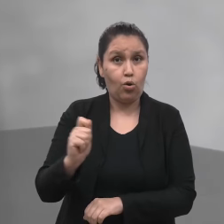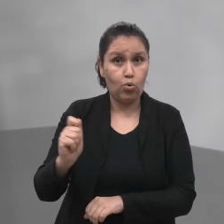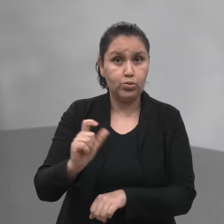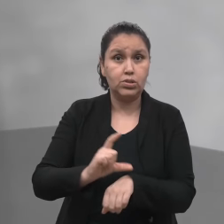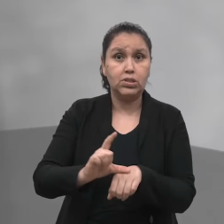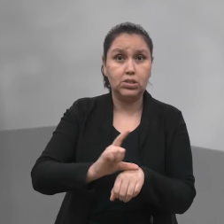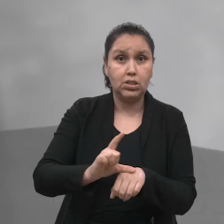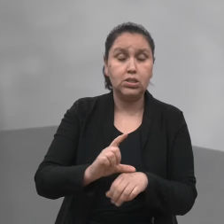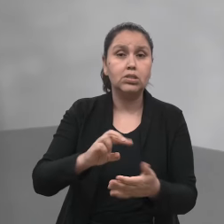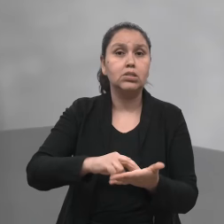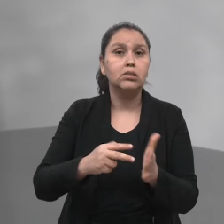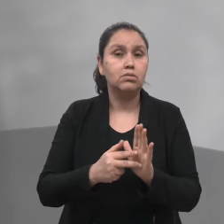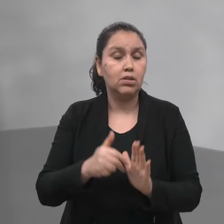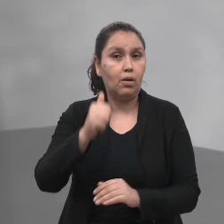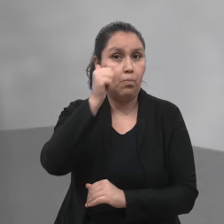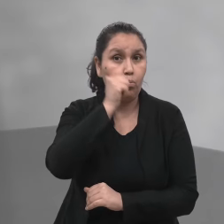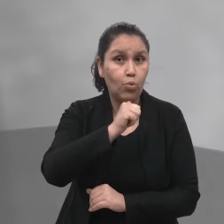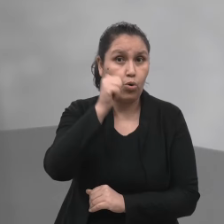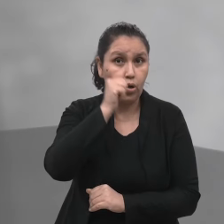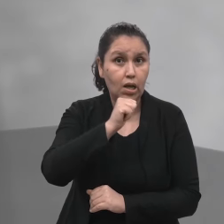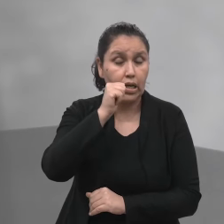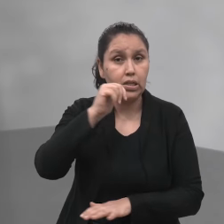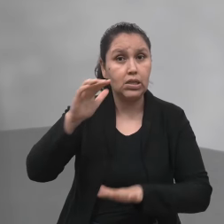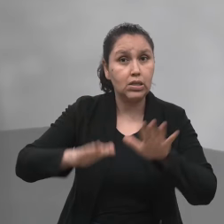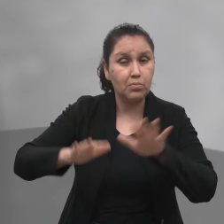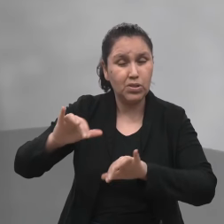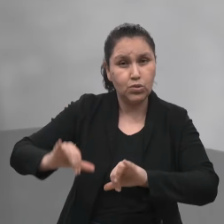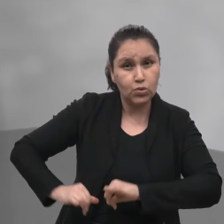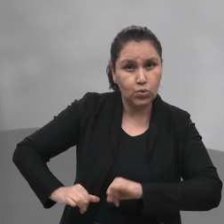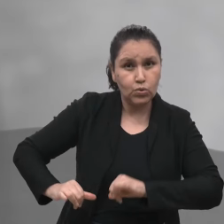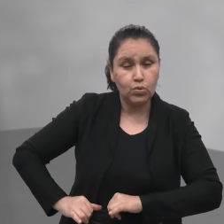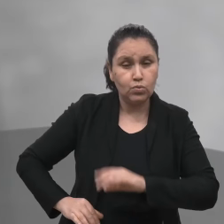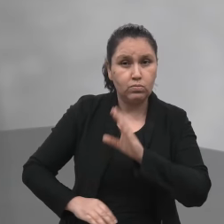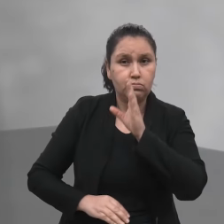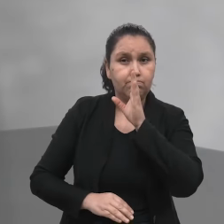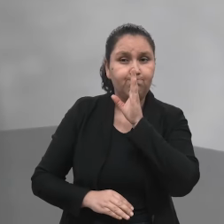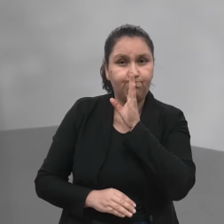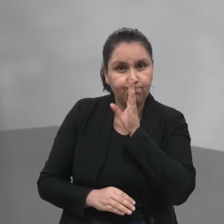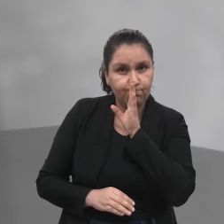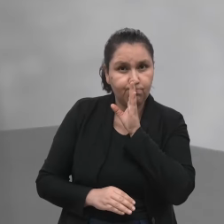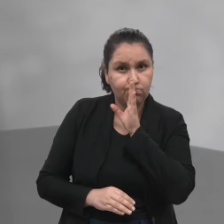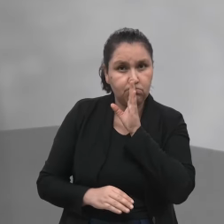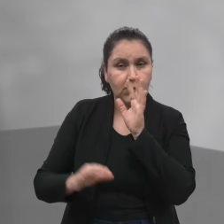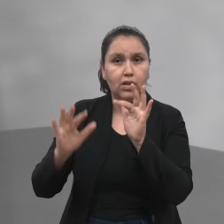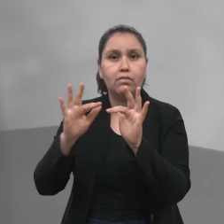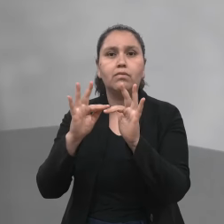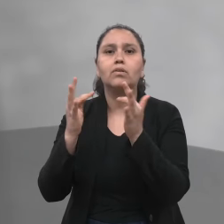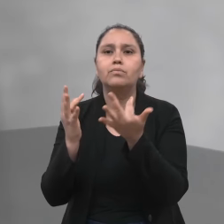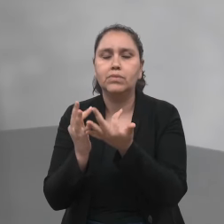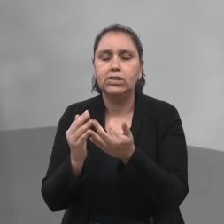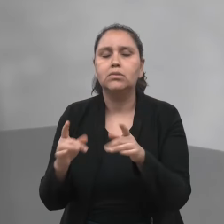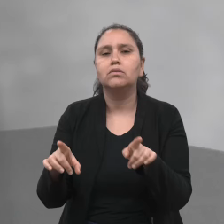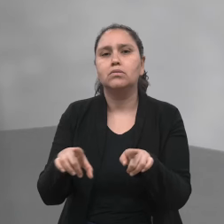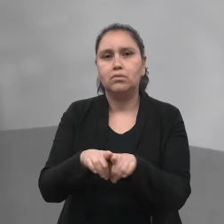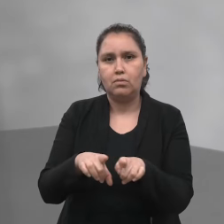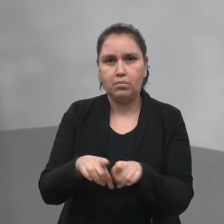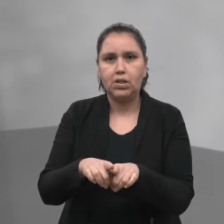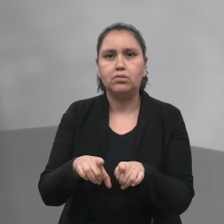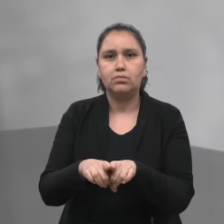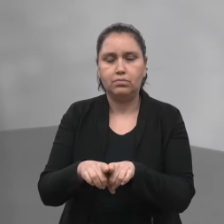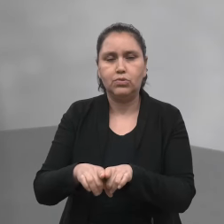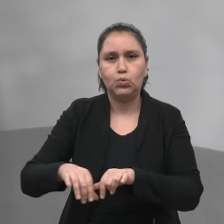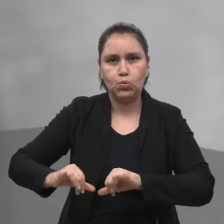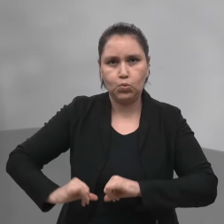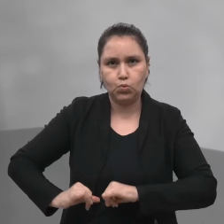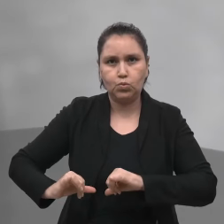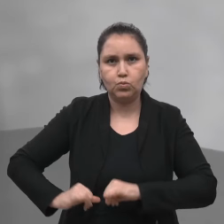contra a mulher é falar sobre vidas. É falar sobre mulheres que muitas vezes sofrem em silêncio, sobre famílias que também